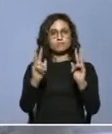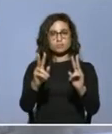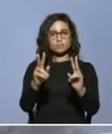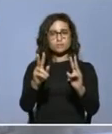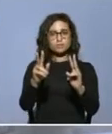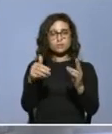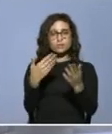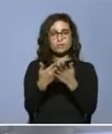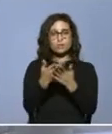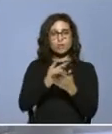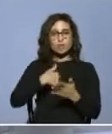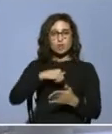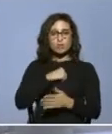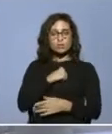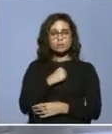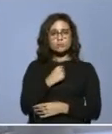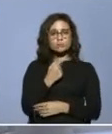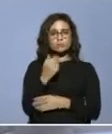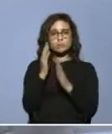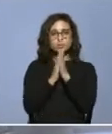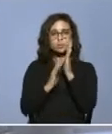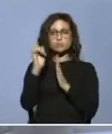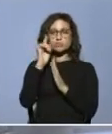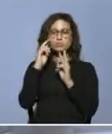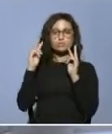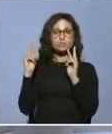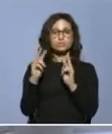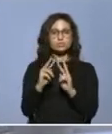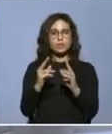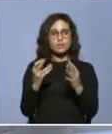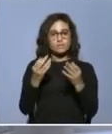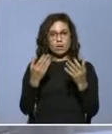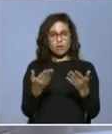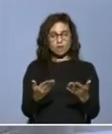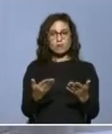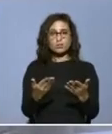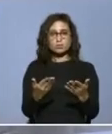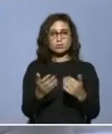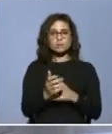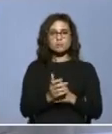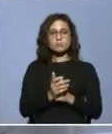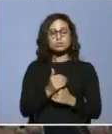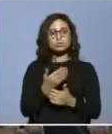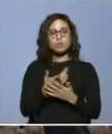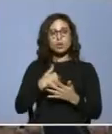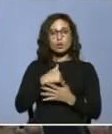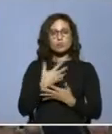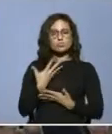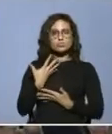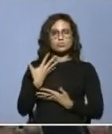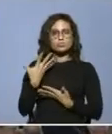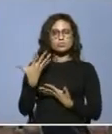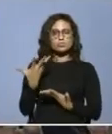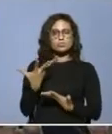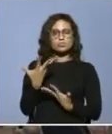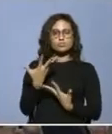para que, conhecendo a Deus visivelmente, possamos ser arrebatados